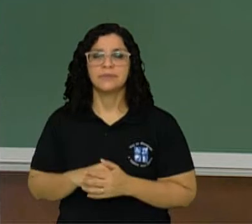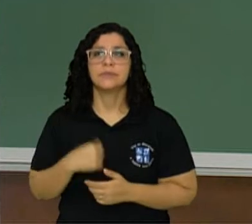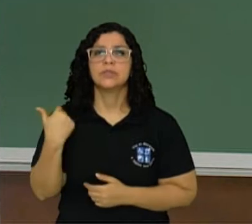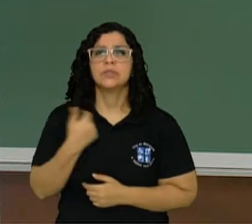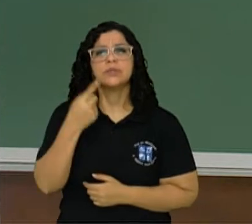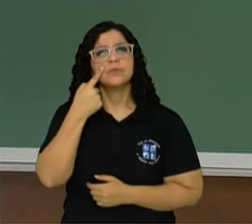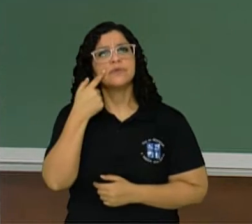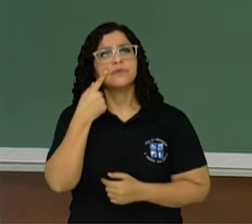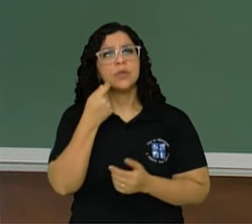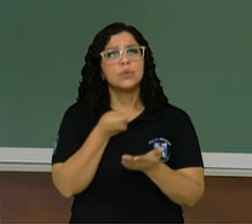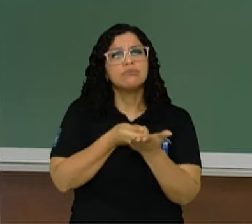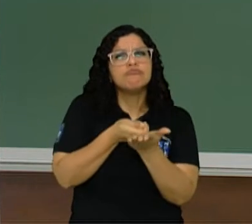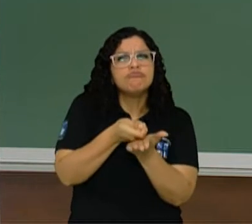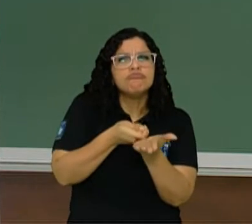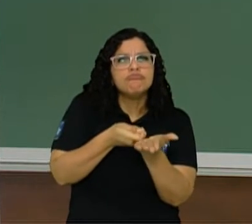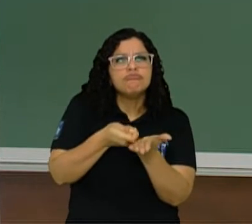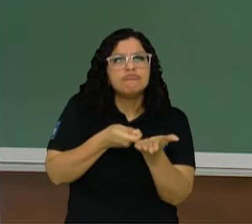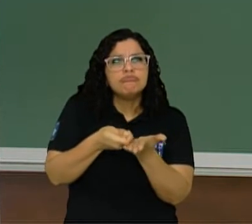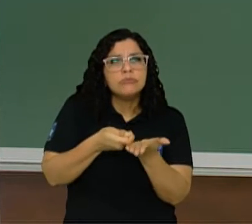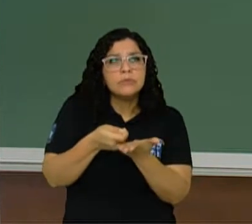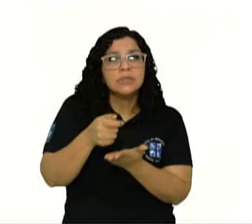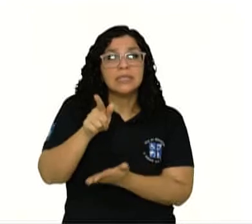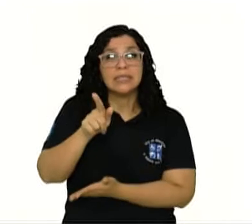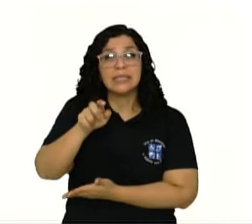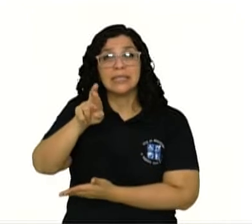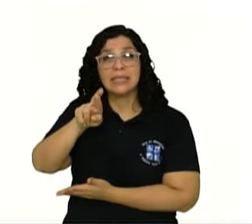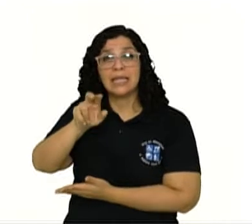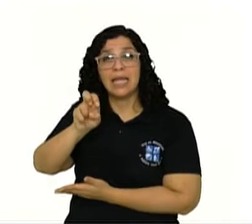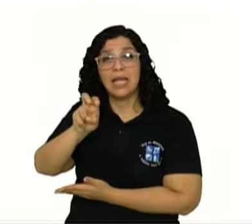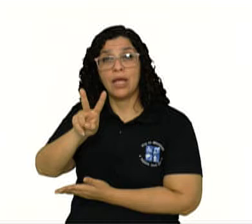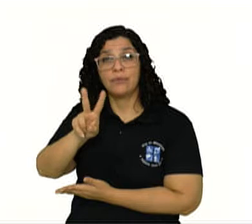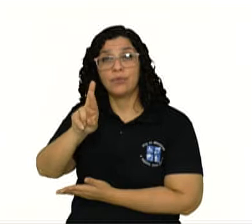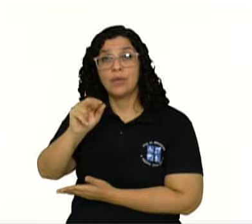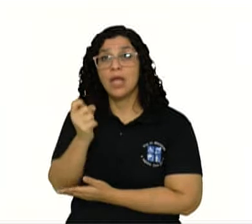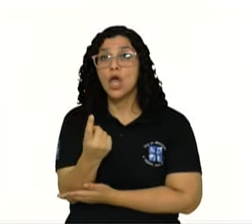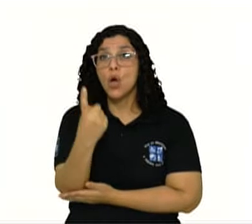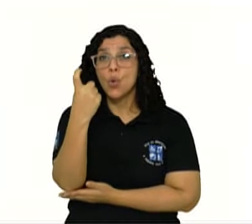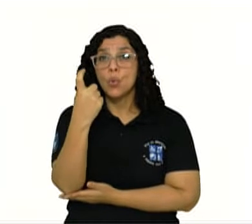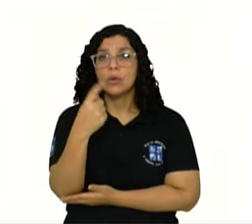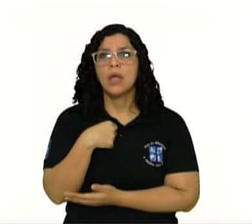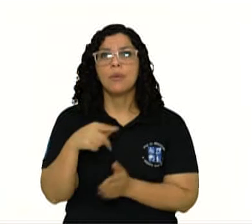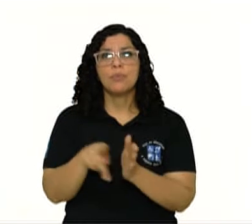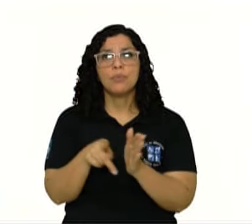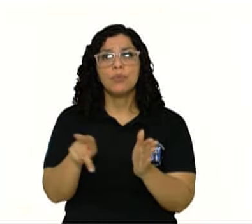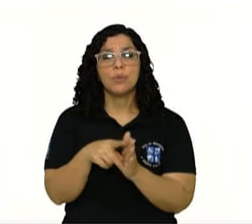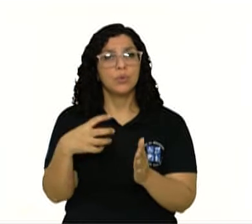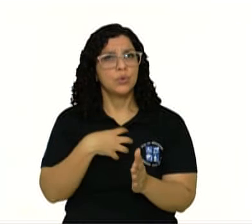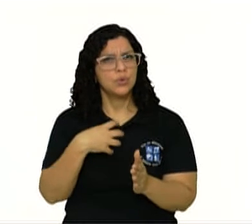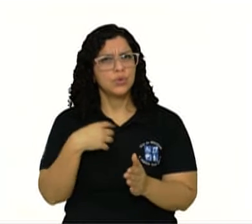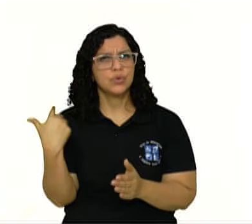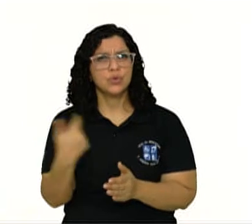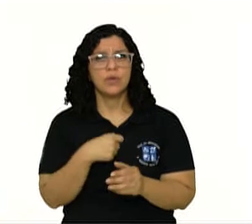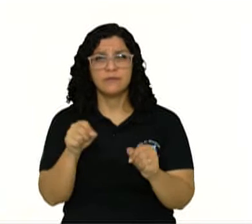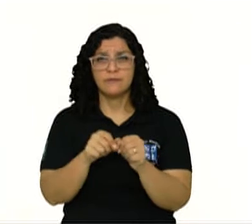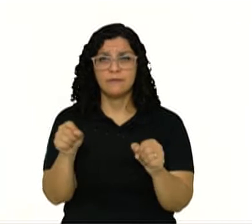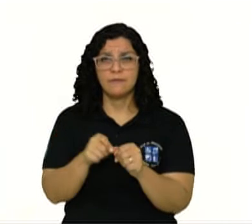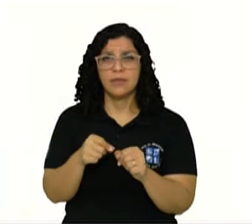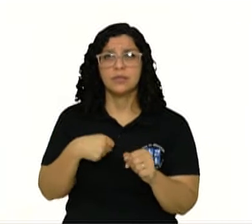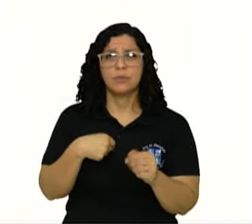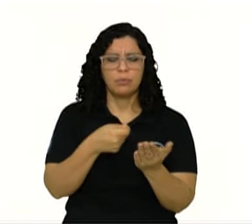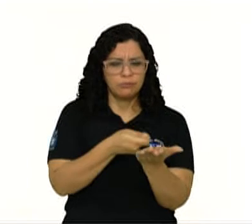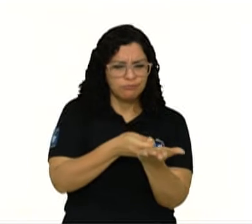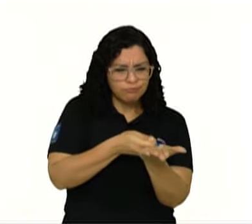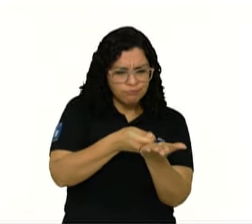imagens gravadas. Uma gravura é única, pois ela é o múltiplo de uma obra. Então, por mais que a matriz